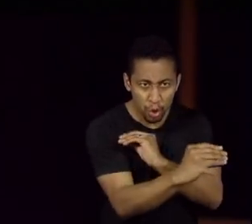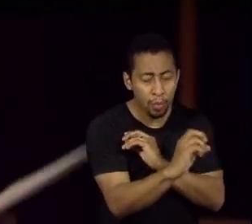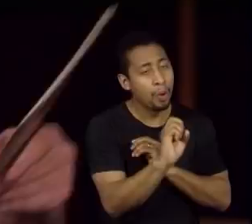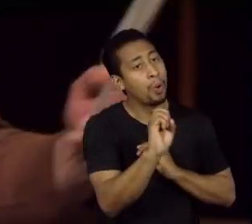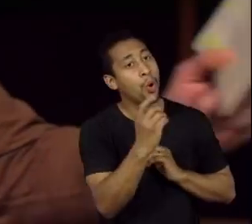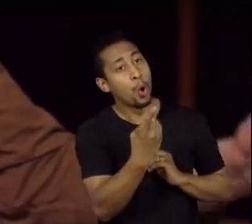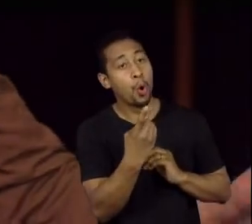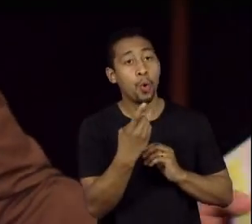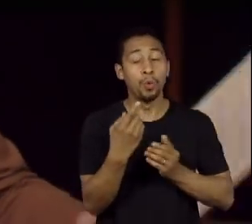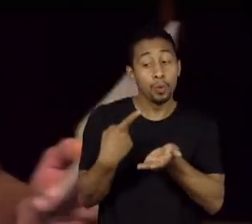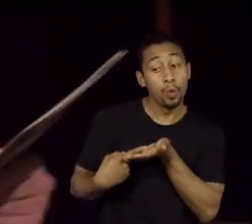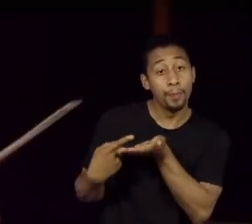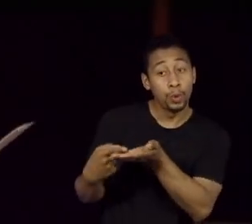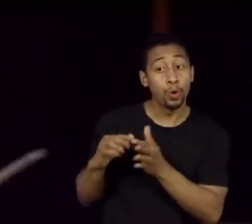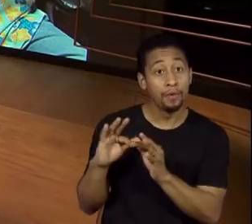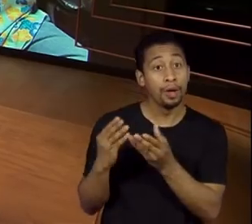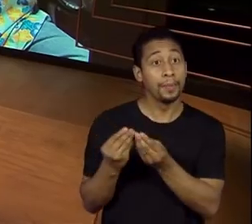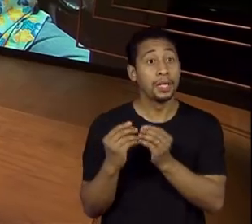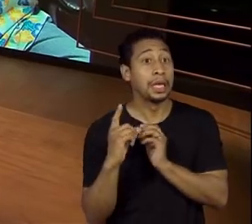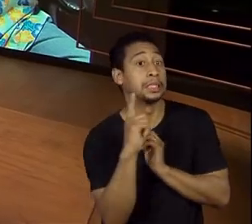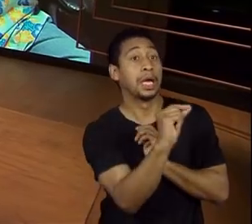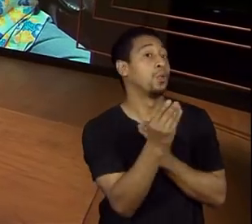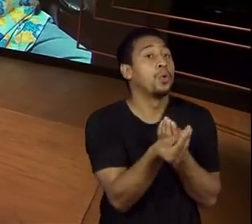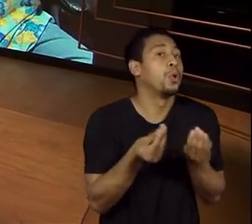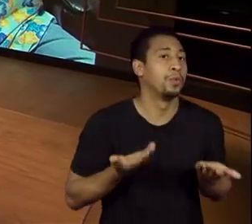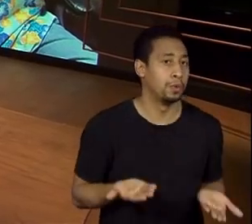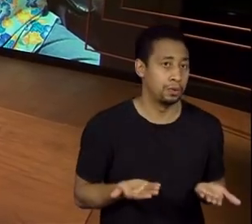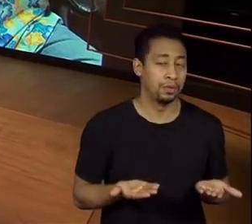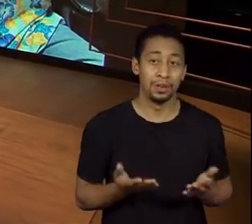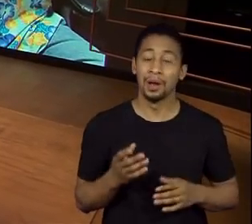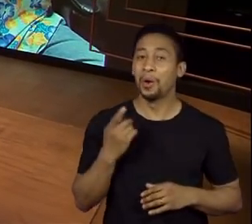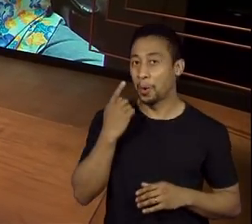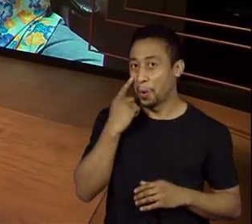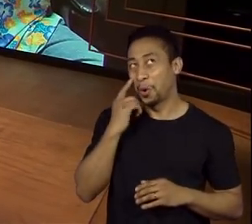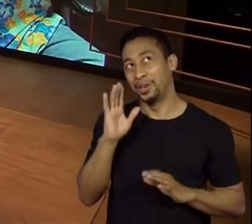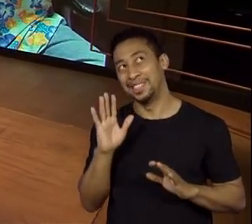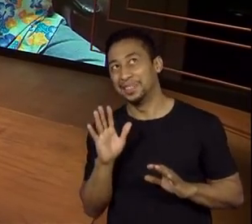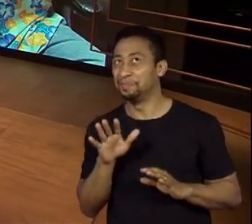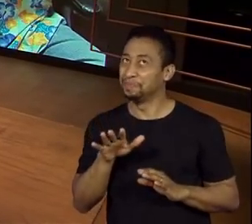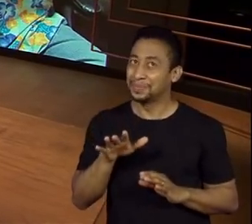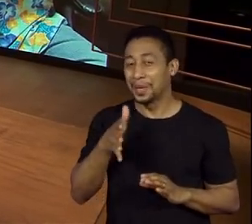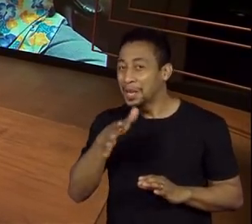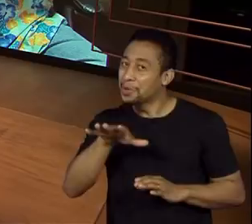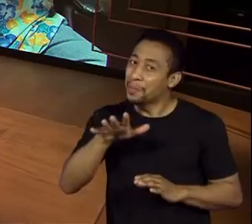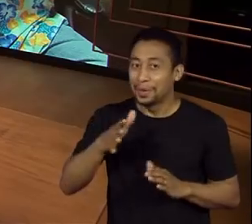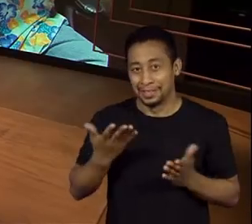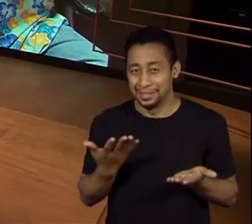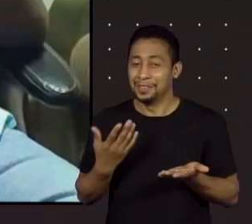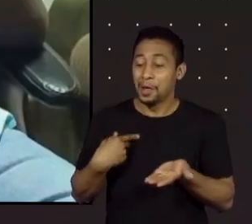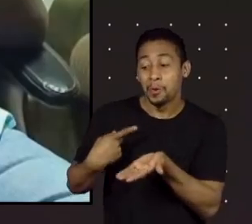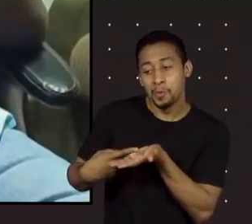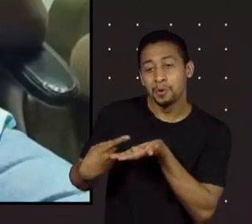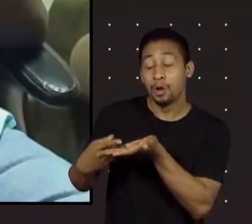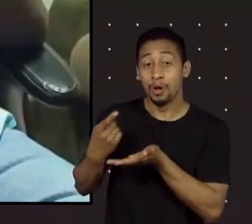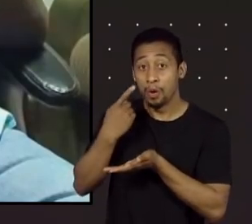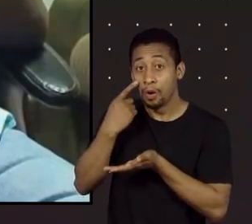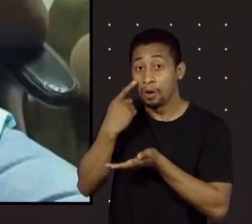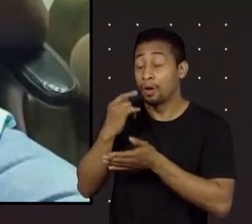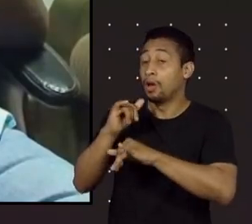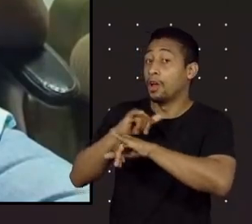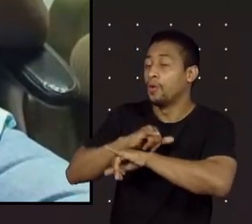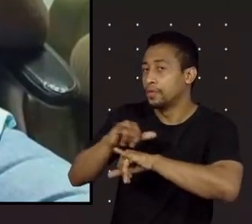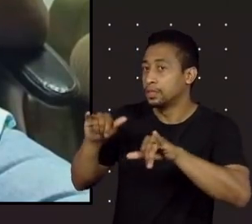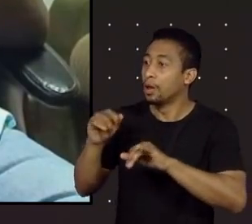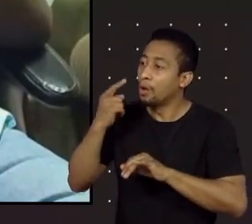casa acertado com a família? Não, acertei assim, né? Dizendo para eles, olha,